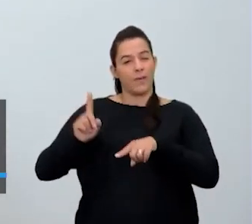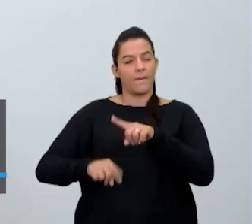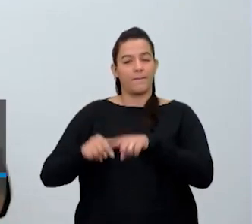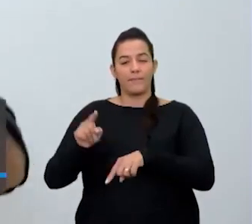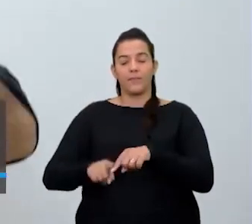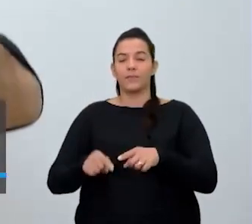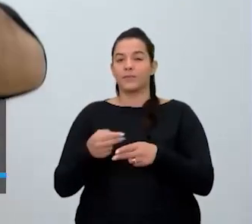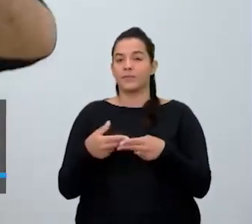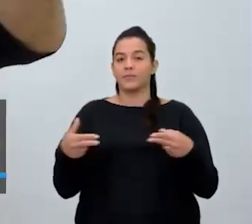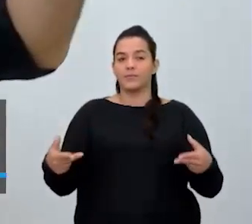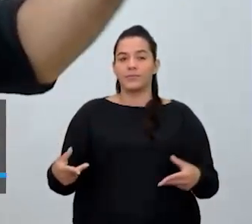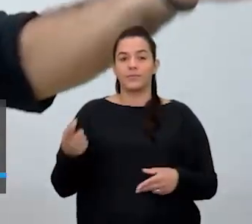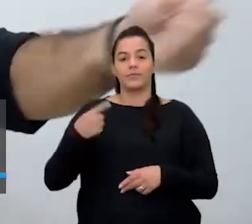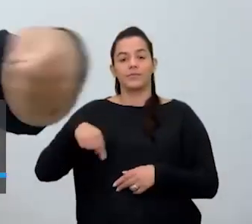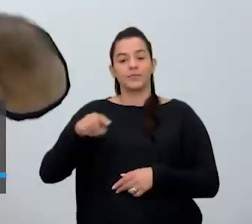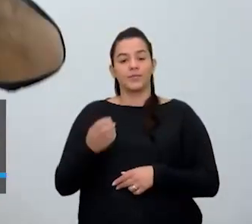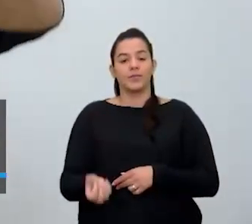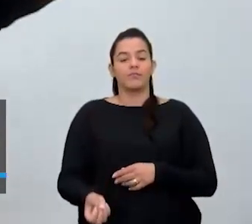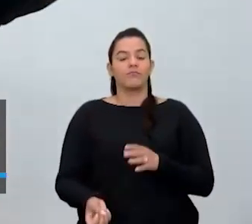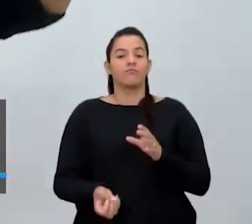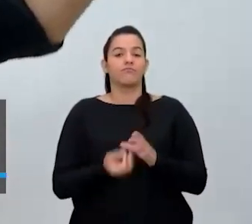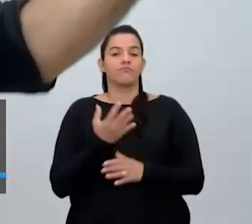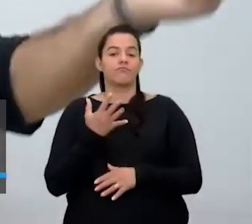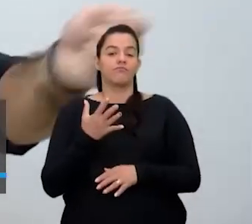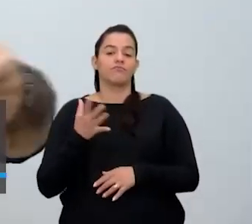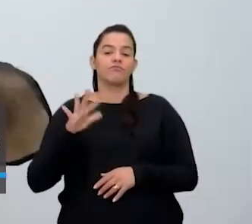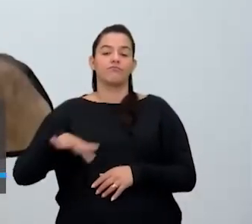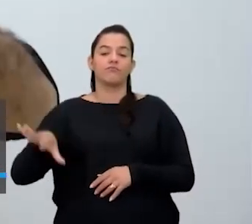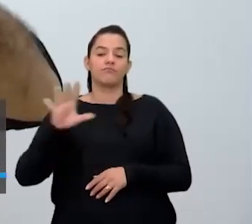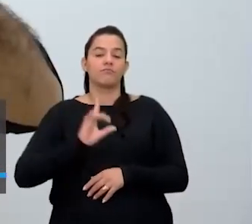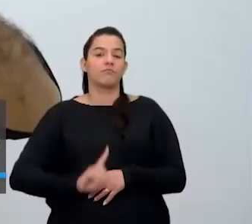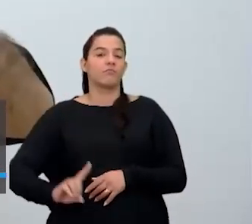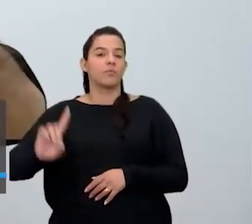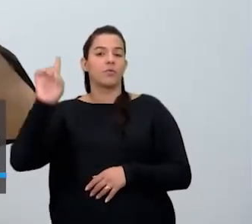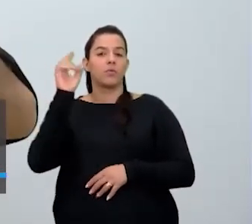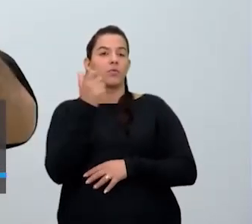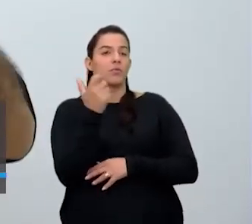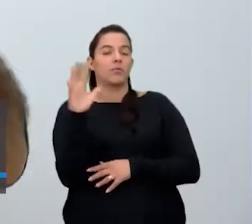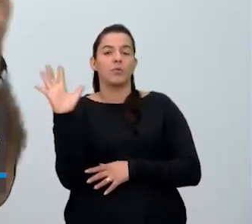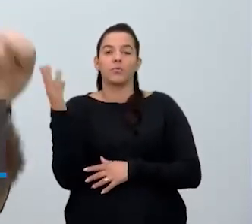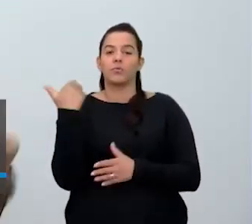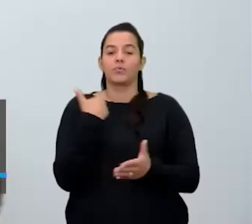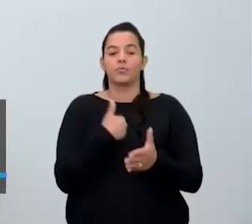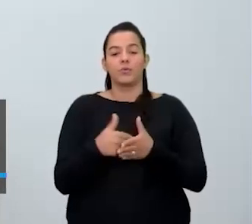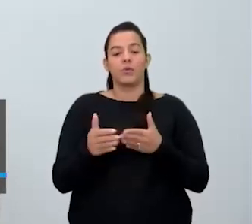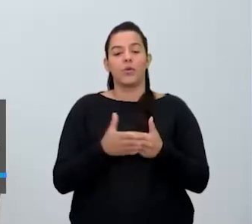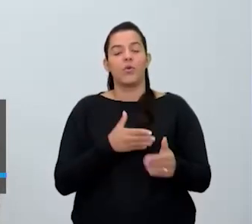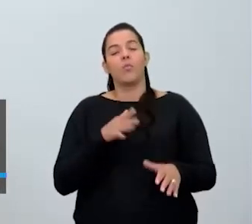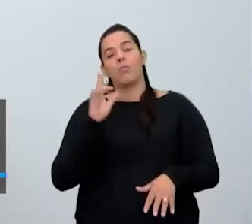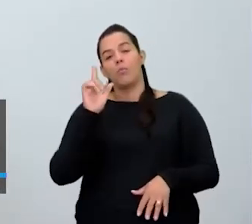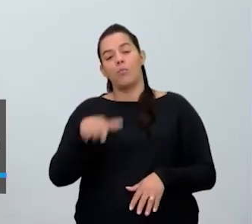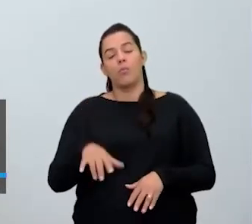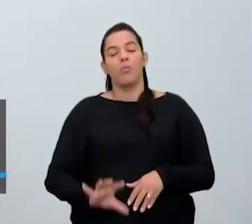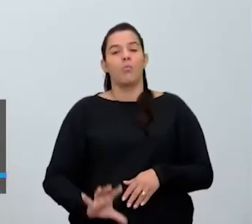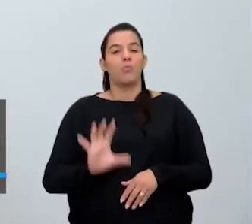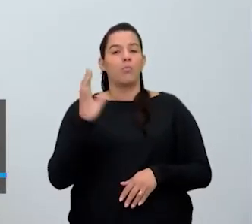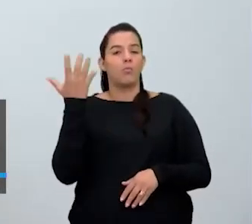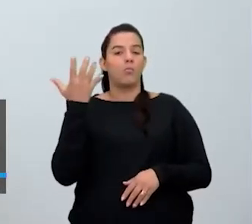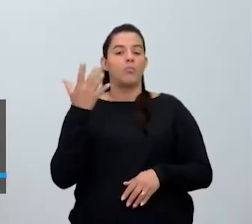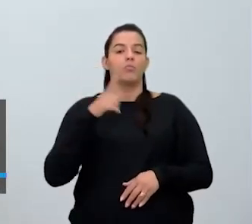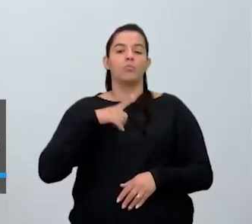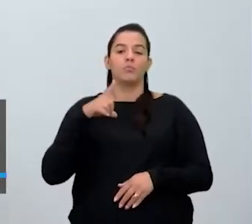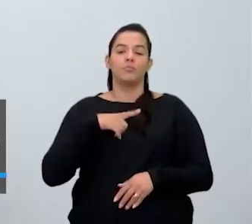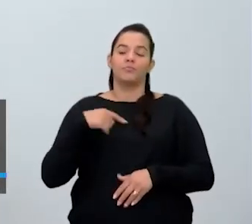Não foi dada por Deus, não foi dada pela natureza. É um fenômeno que traz consigo